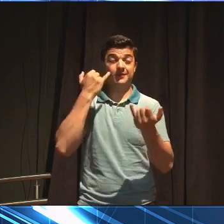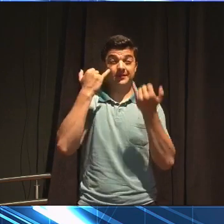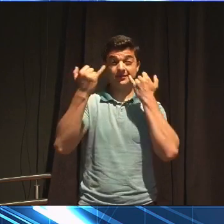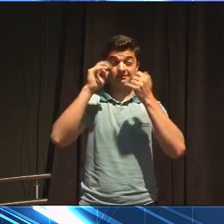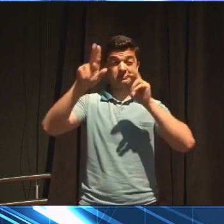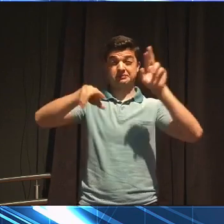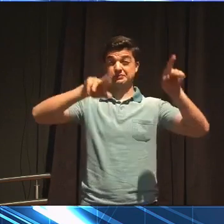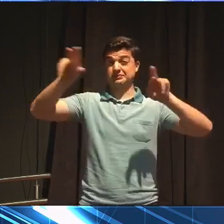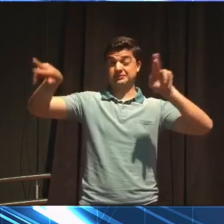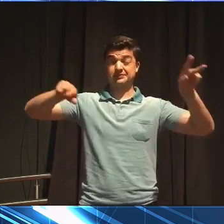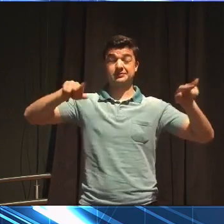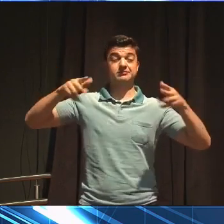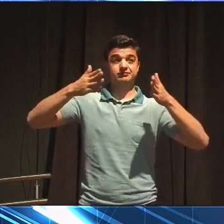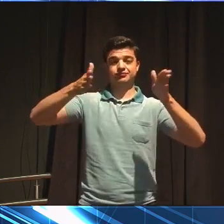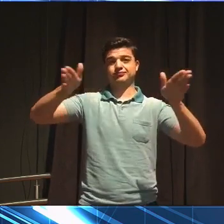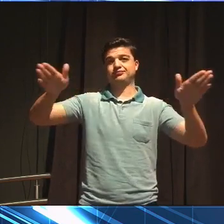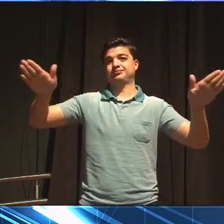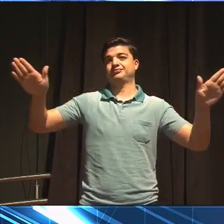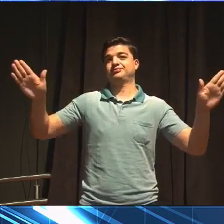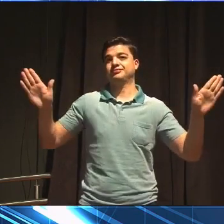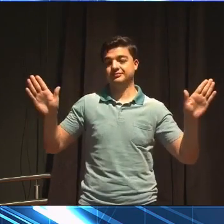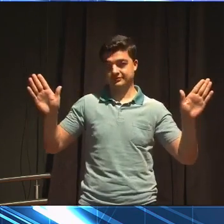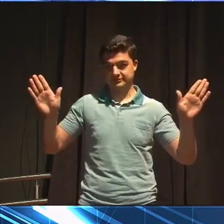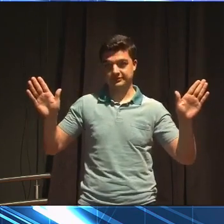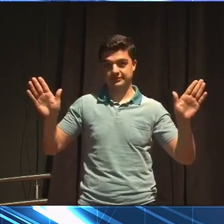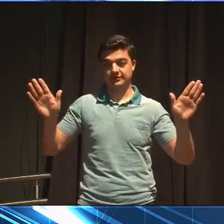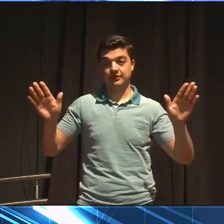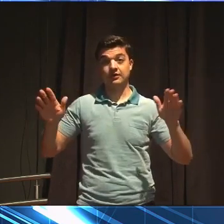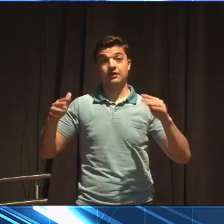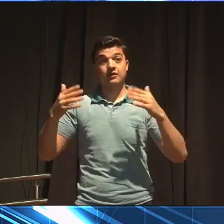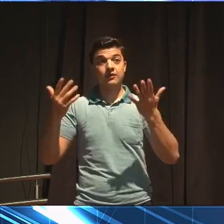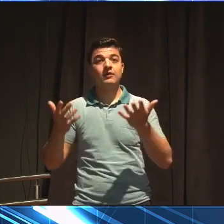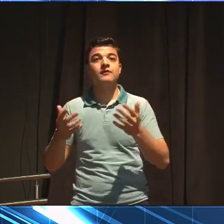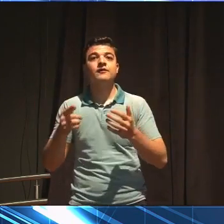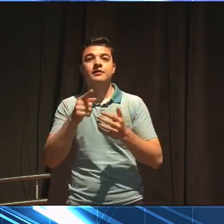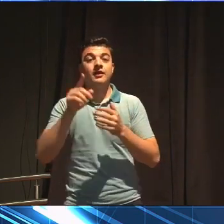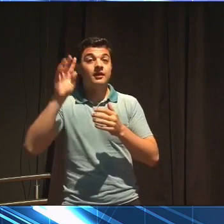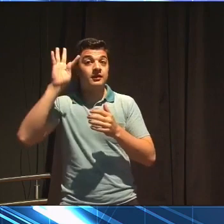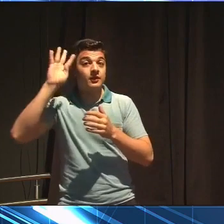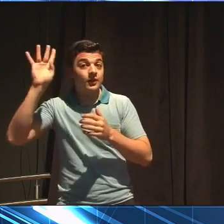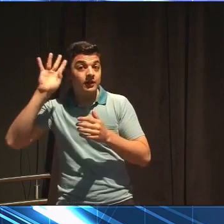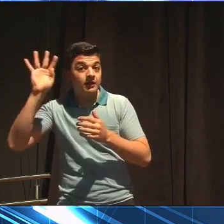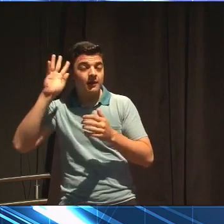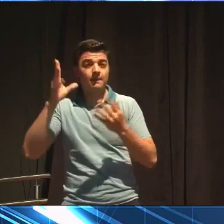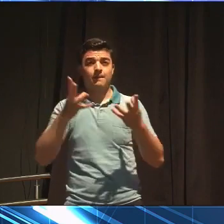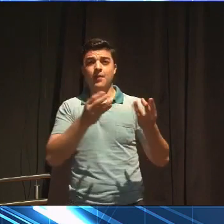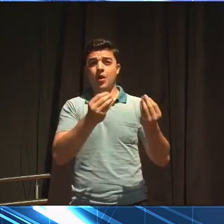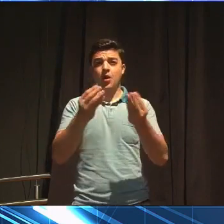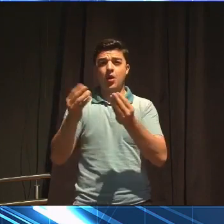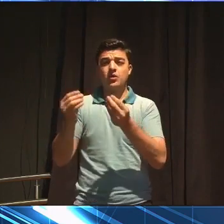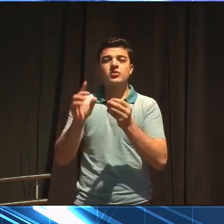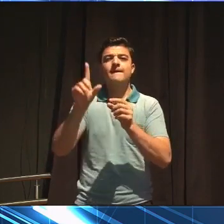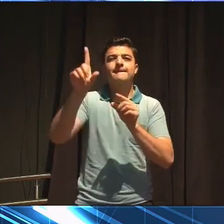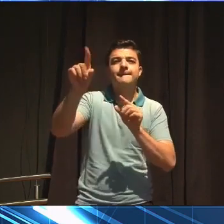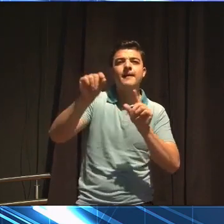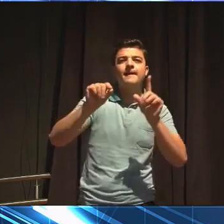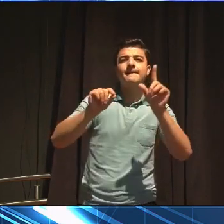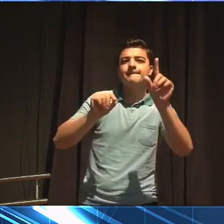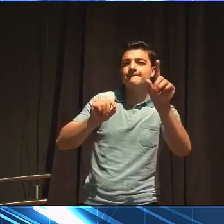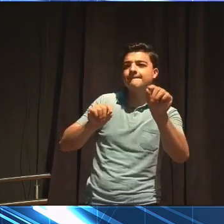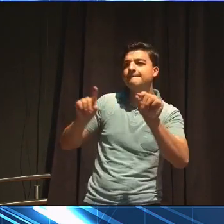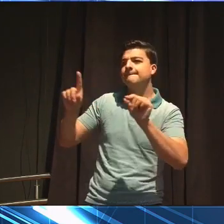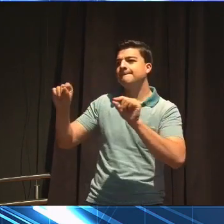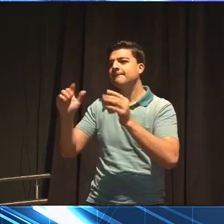só algumas não, muitas teorias, como por exemplo de usabilidade, talvez a gente falte